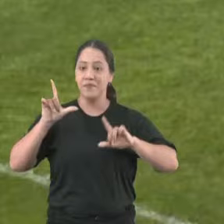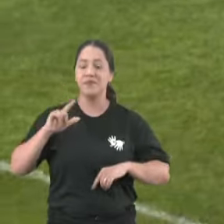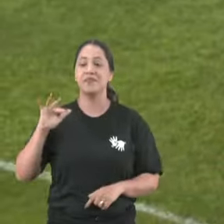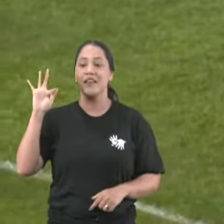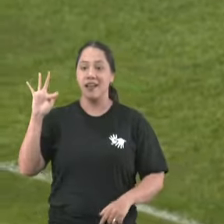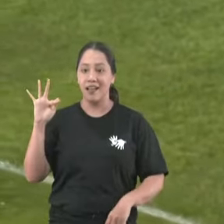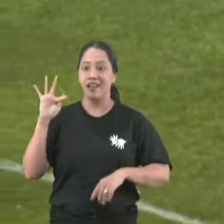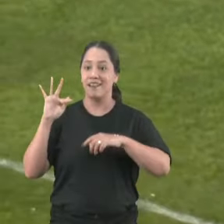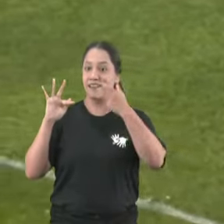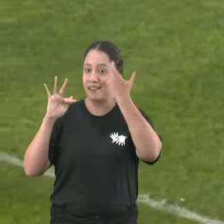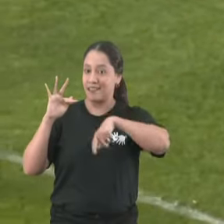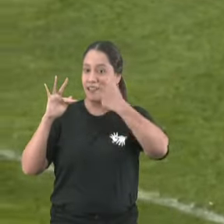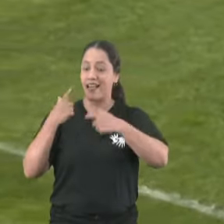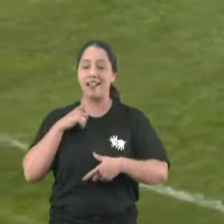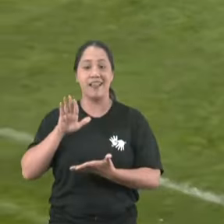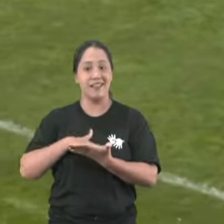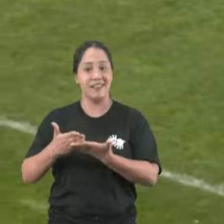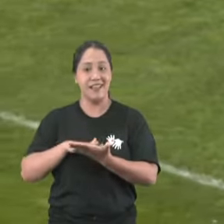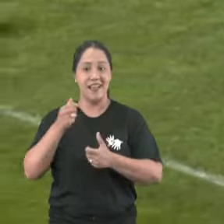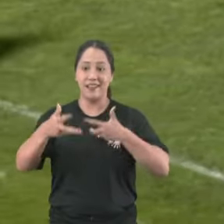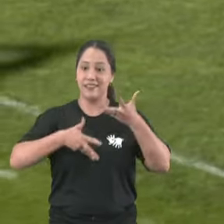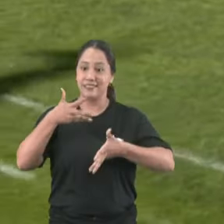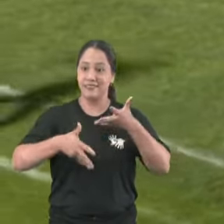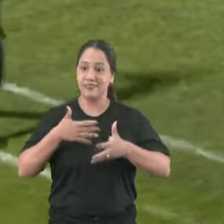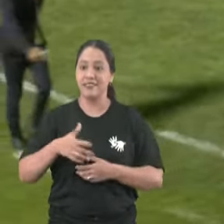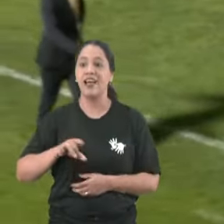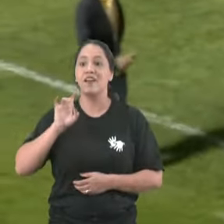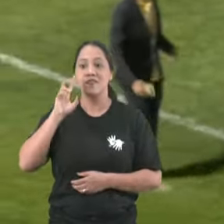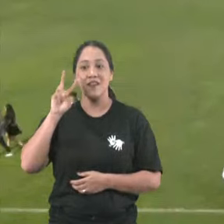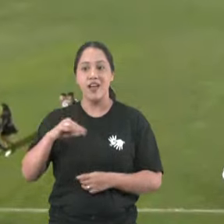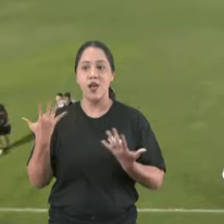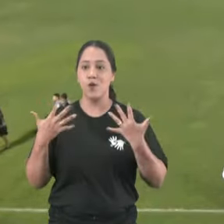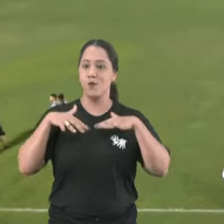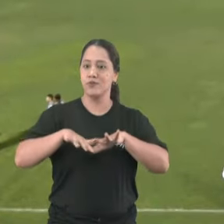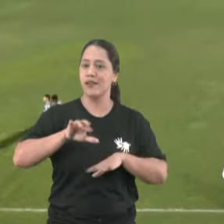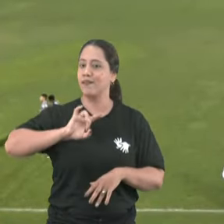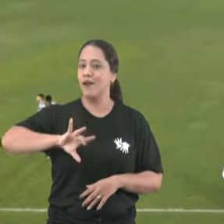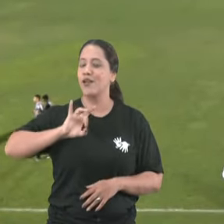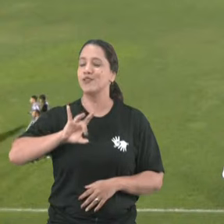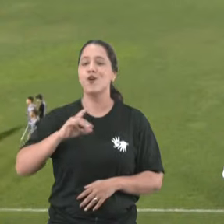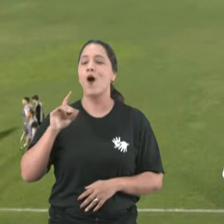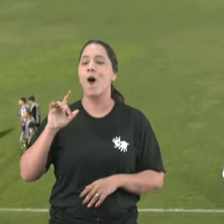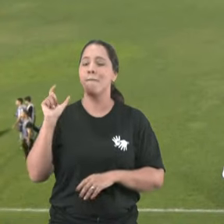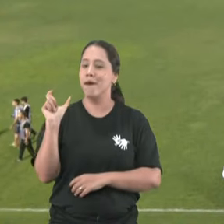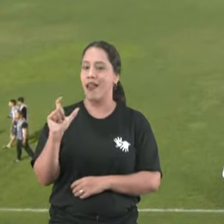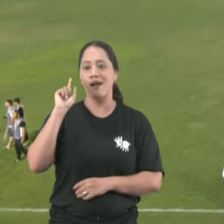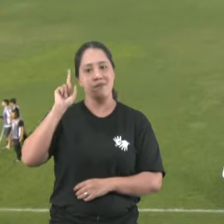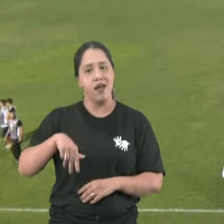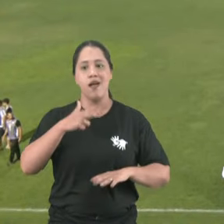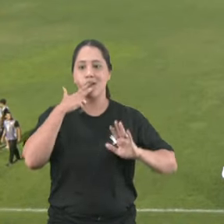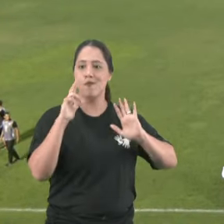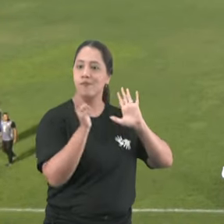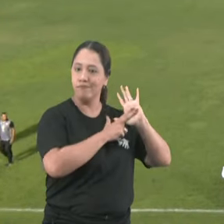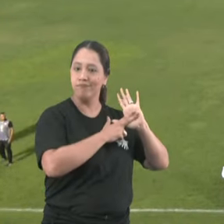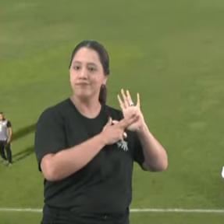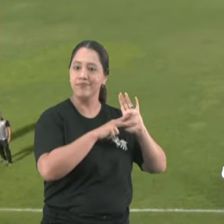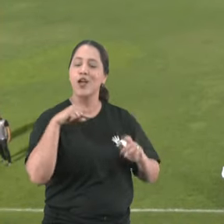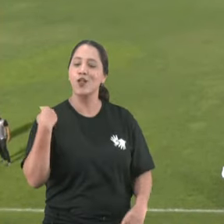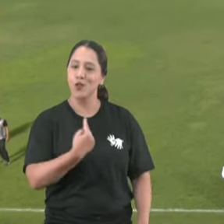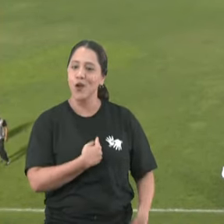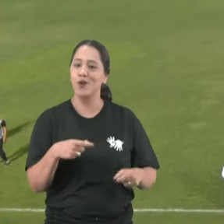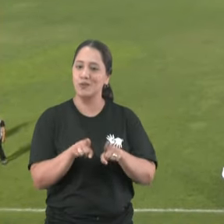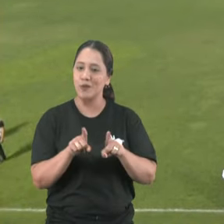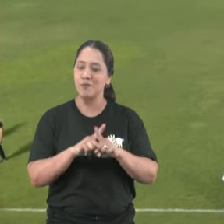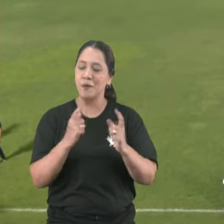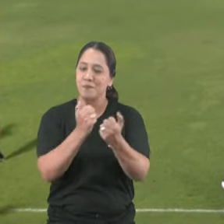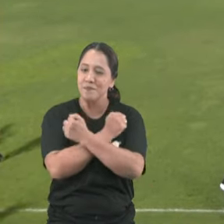os intérpretes de Libras, né? Você vê aí, inclusão não é apenas uma palavra, é um compromisso, e a gente também estende esse compromisso, né?